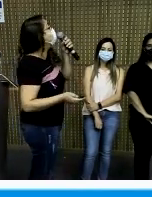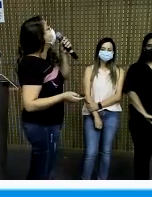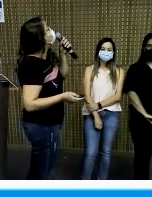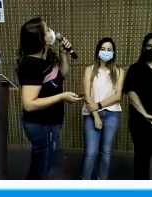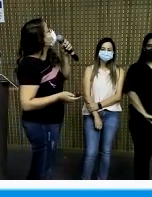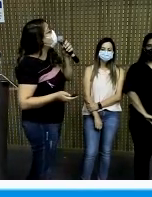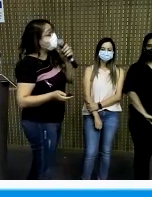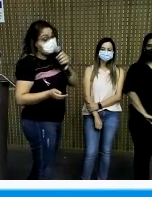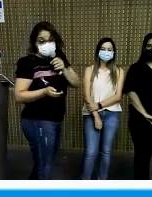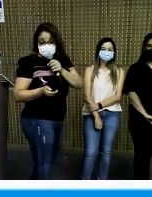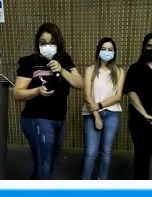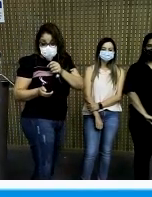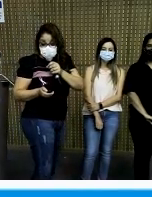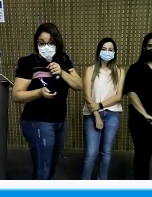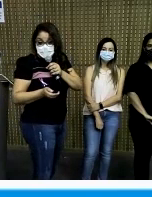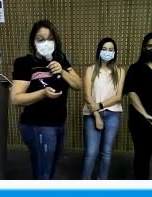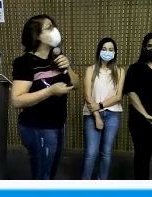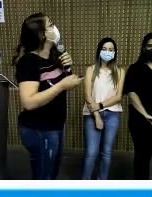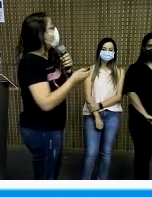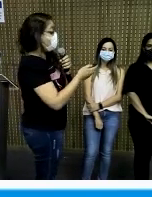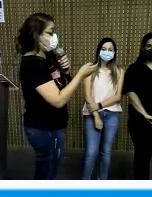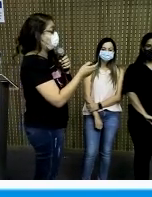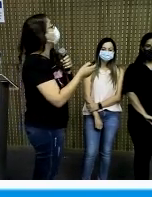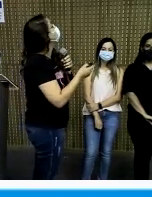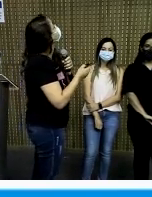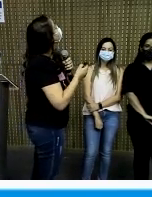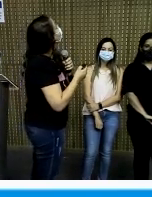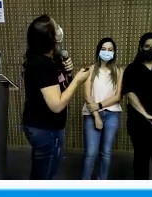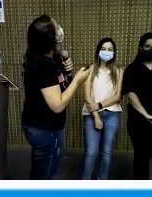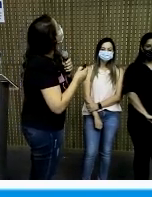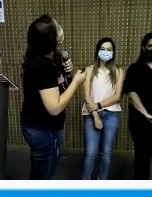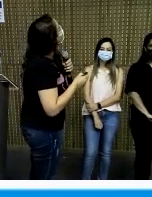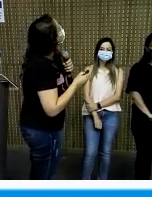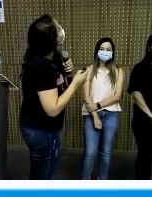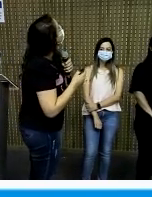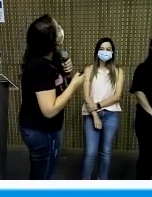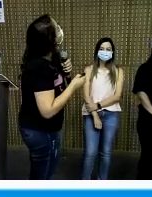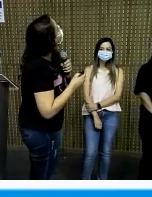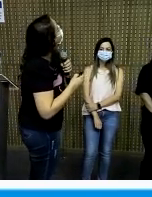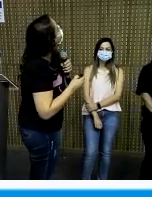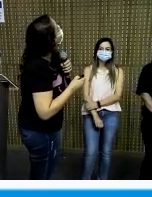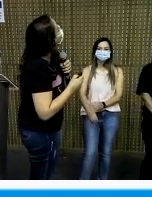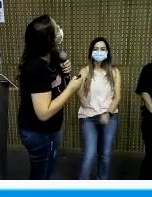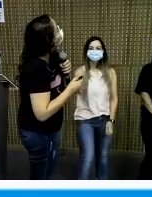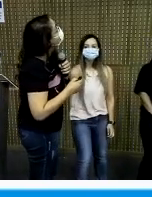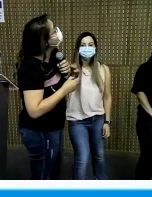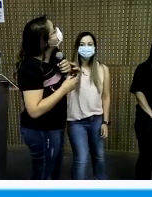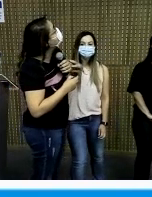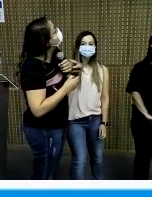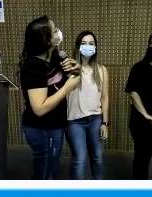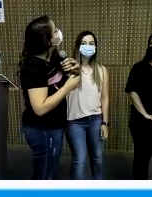Aqui, eu achei bacana trazer esse quadro, tá? Isso aqui é um quadro que